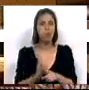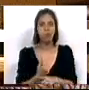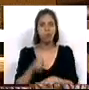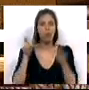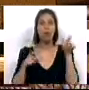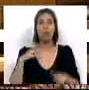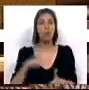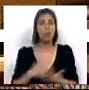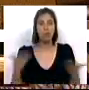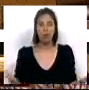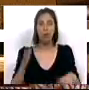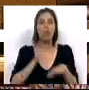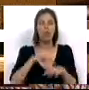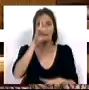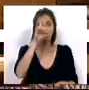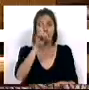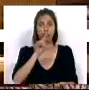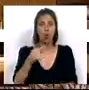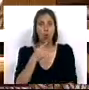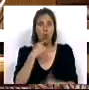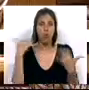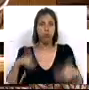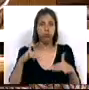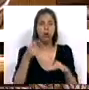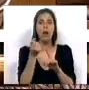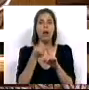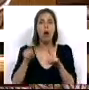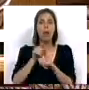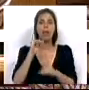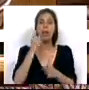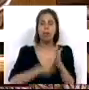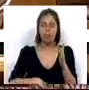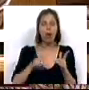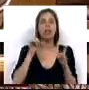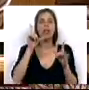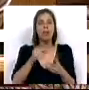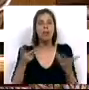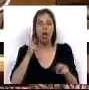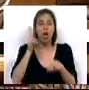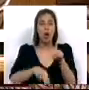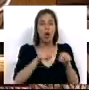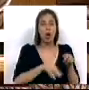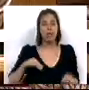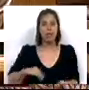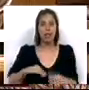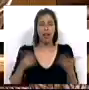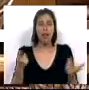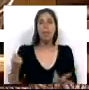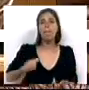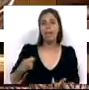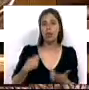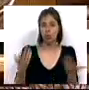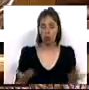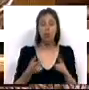dos portugueses decorrente dos brutais aumentos de impostos e dos inqualificáveis cortes nos salários e nas